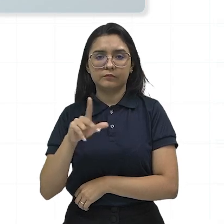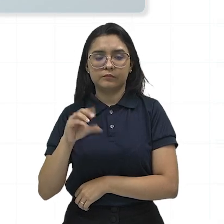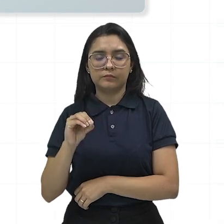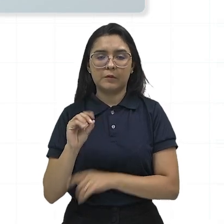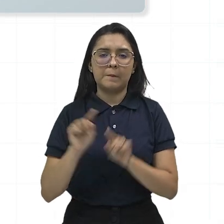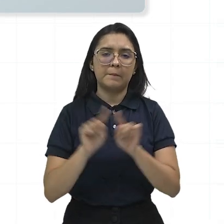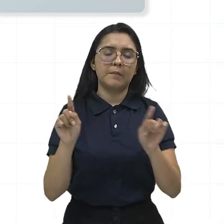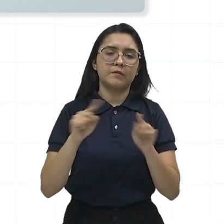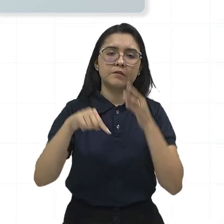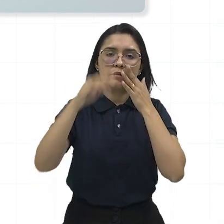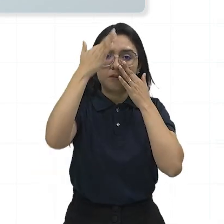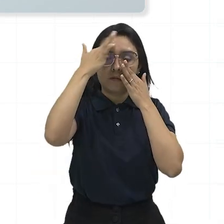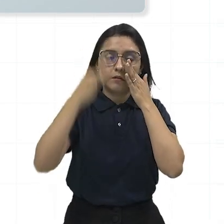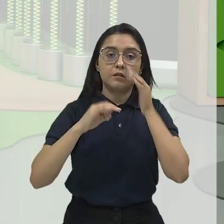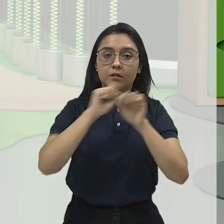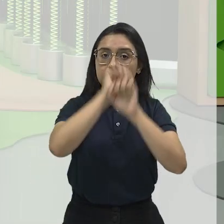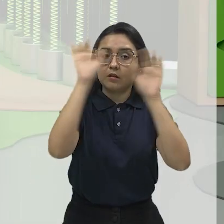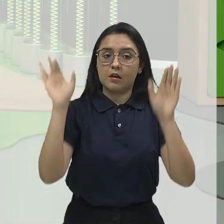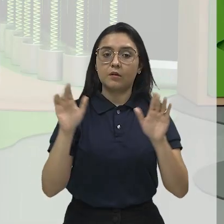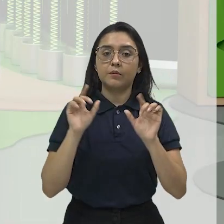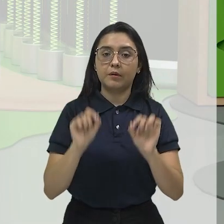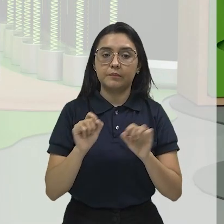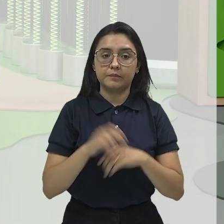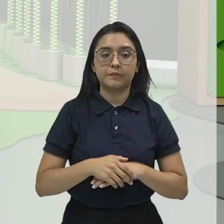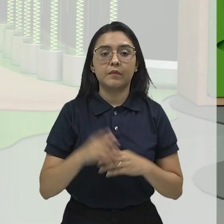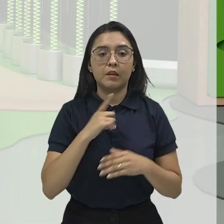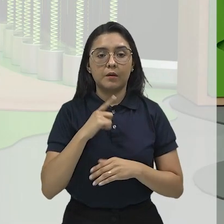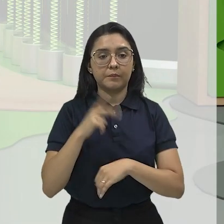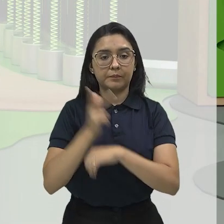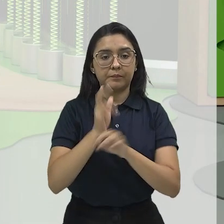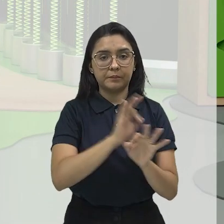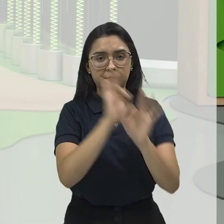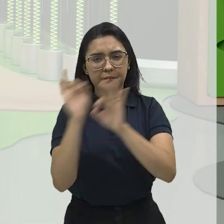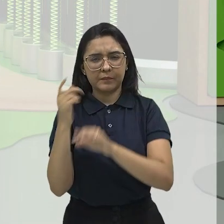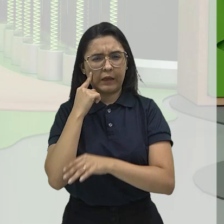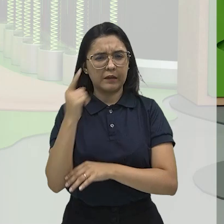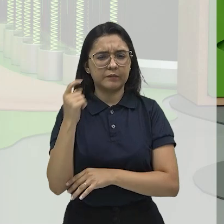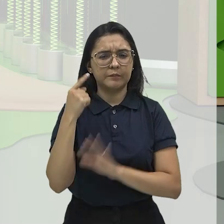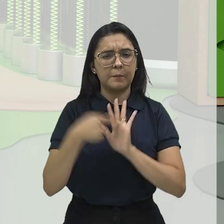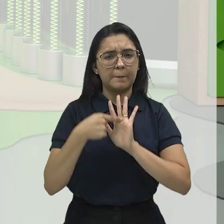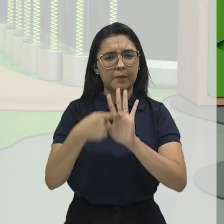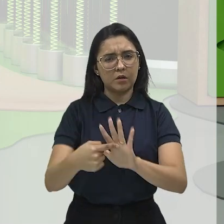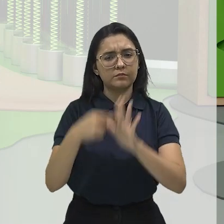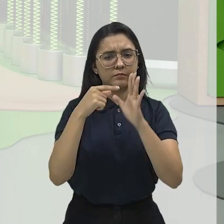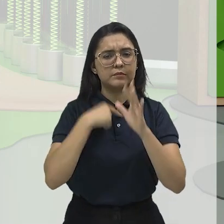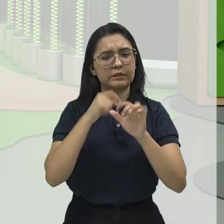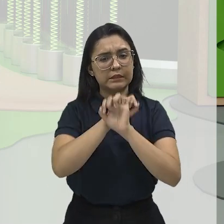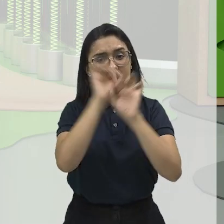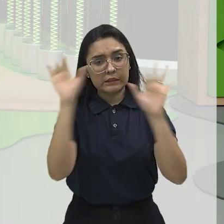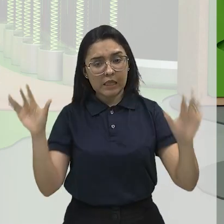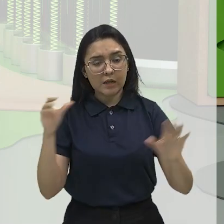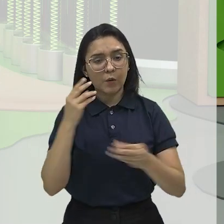de fecundação, a gente pode ver aí uma animação bem interessante, mostrando